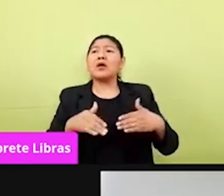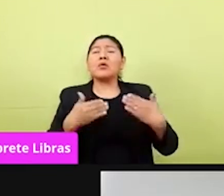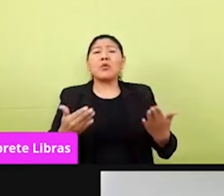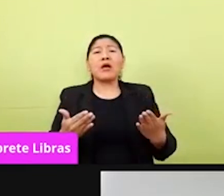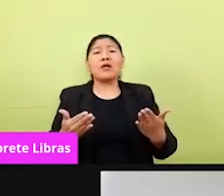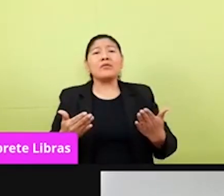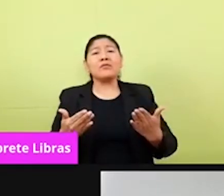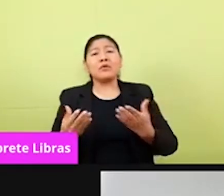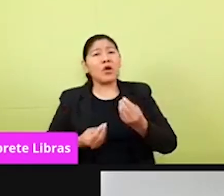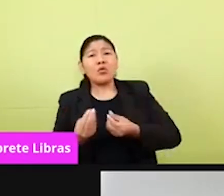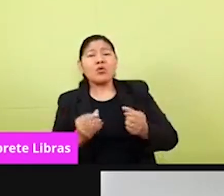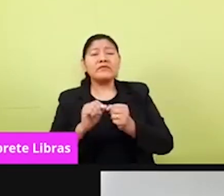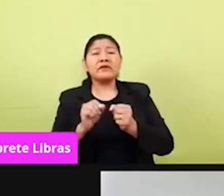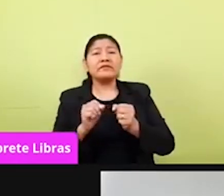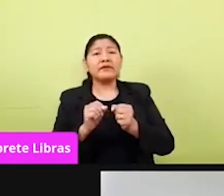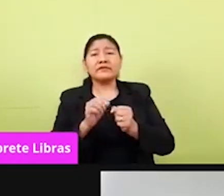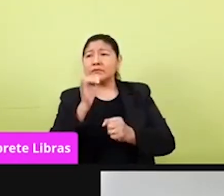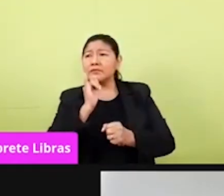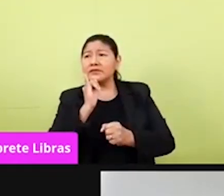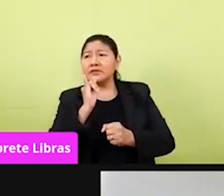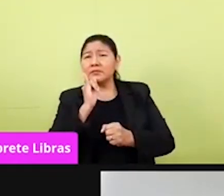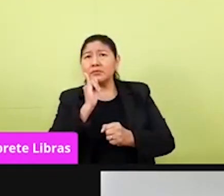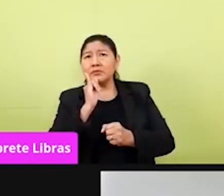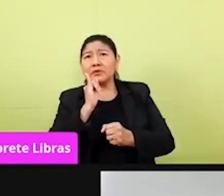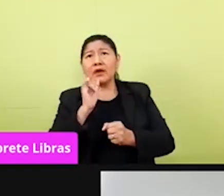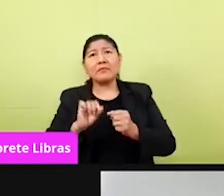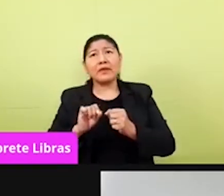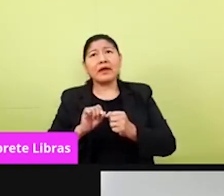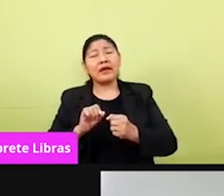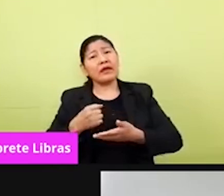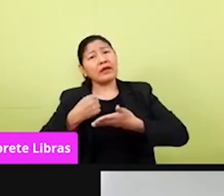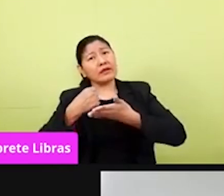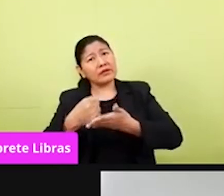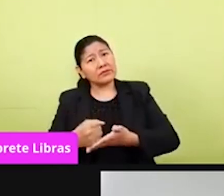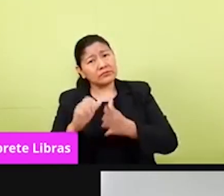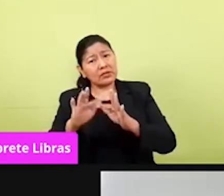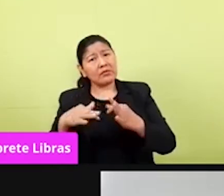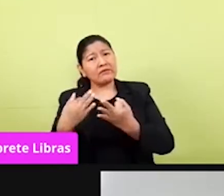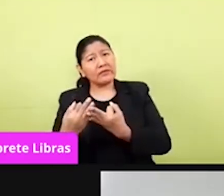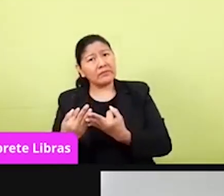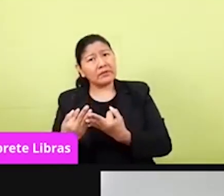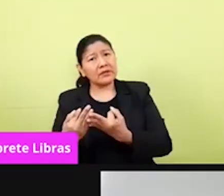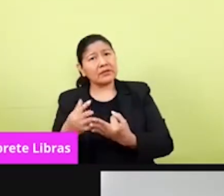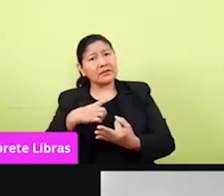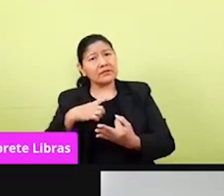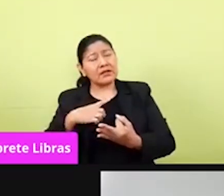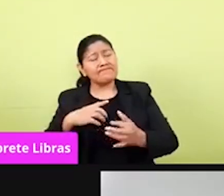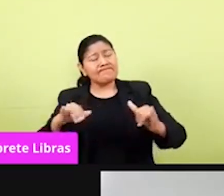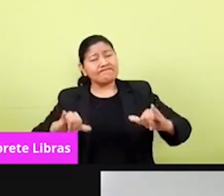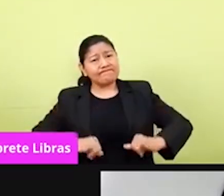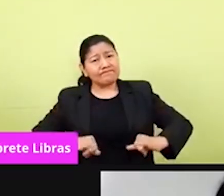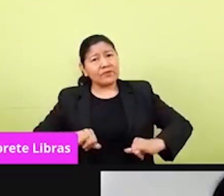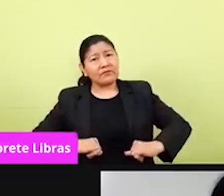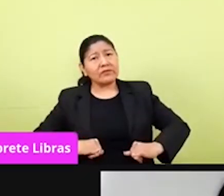mãe de um aluno que sofre agressões de seu companheiro? Uhum, eu acho que esse é um sentimento